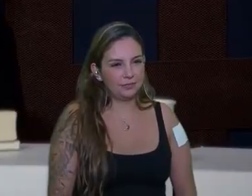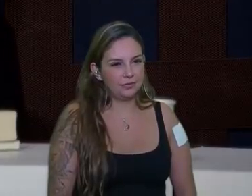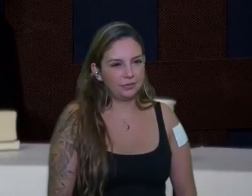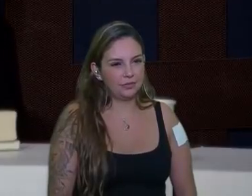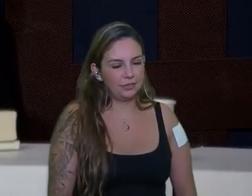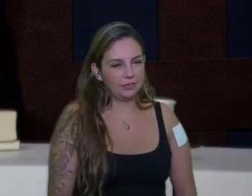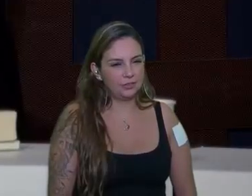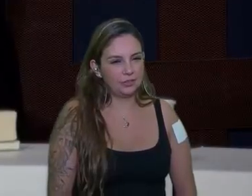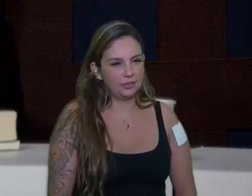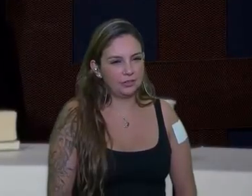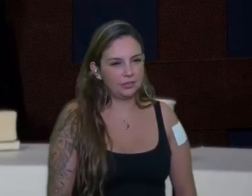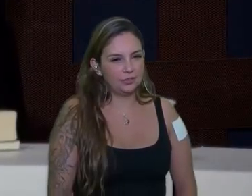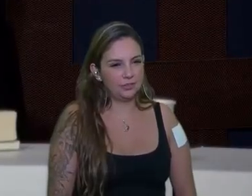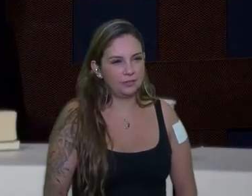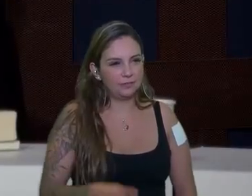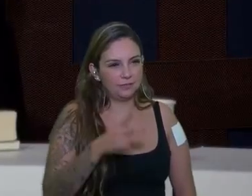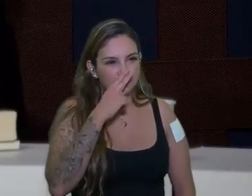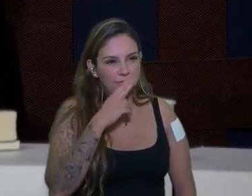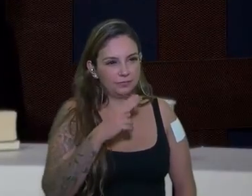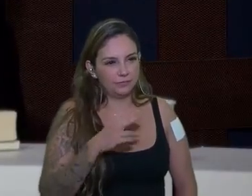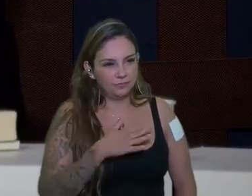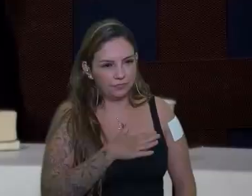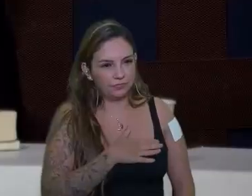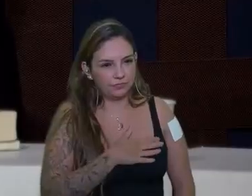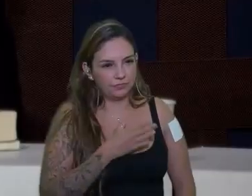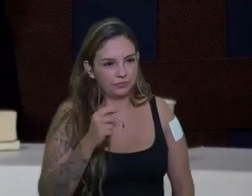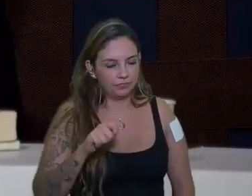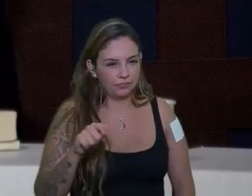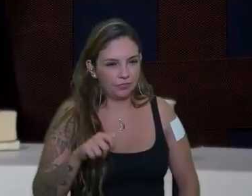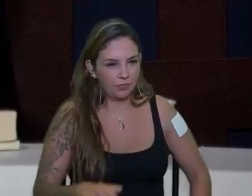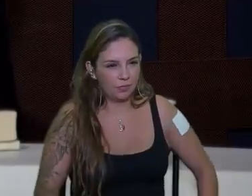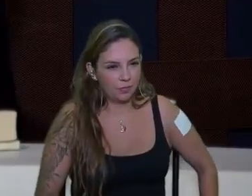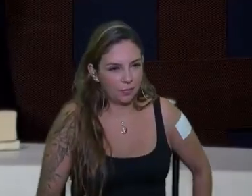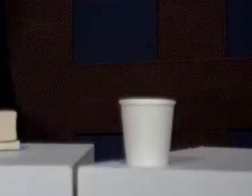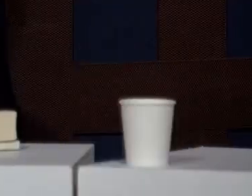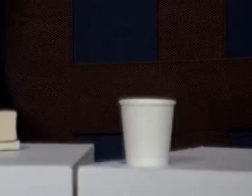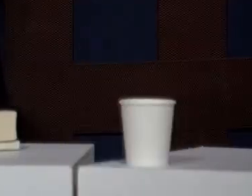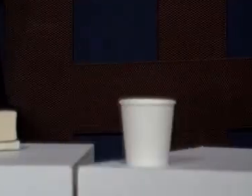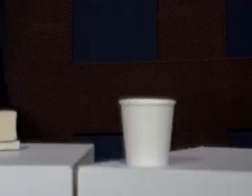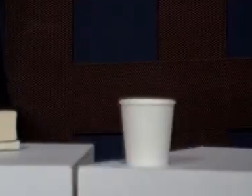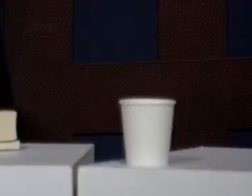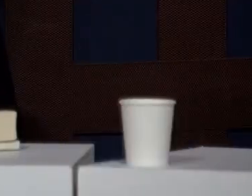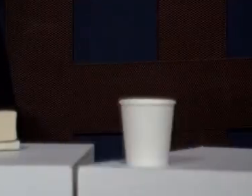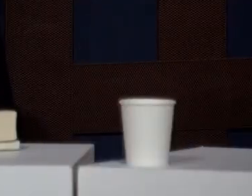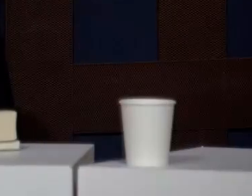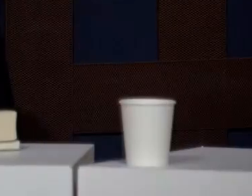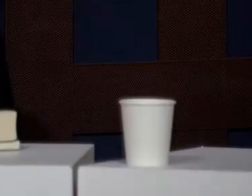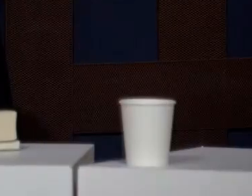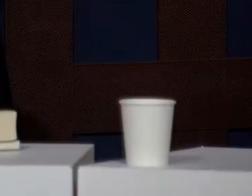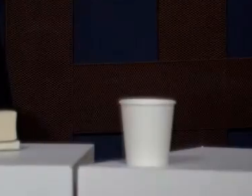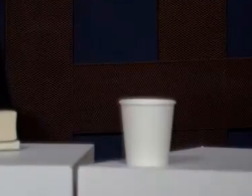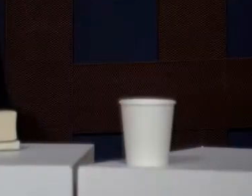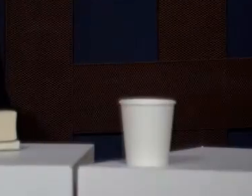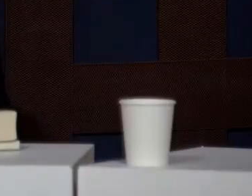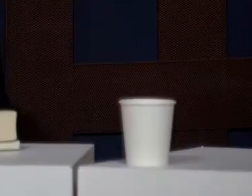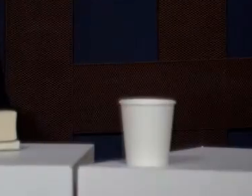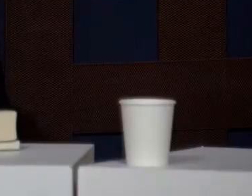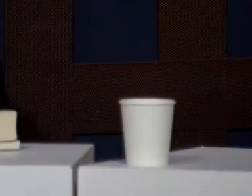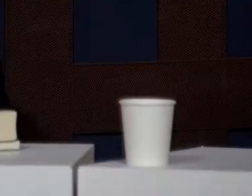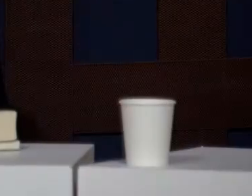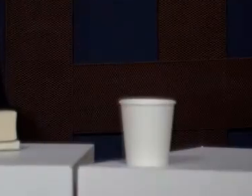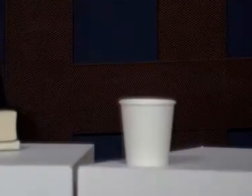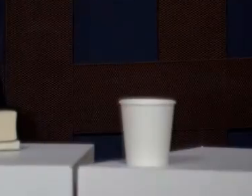eu acho que eu gosto muito de escrever para exercitar um outro lado